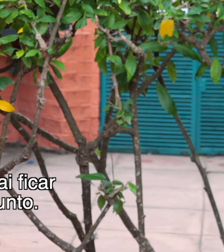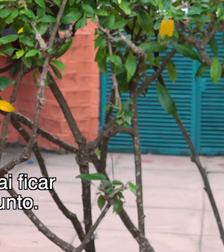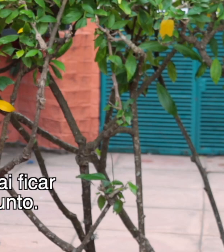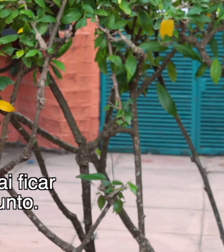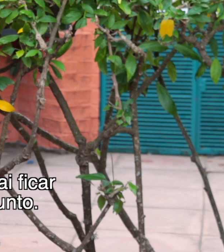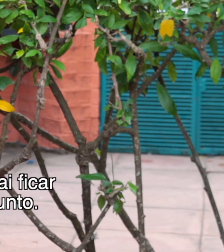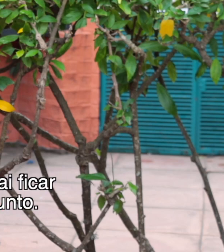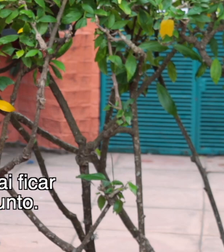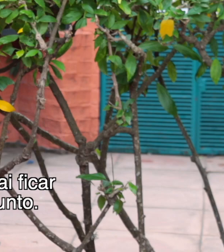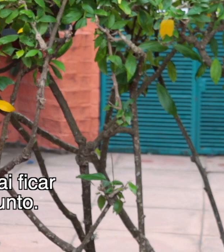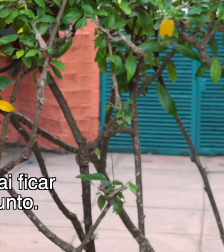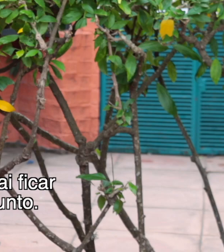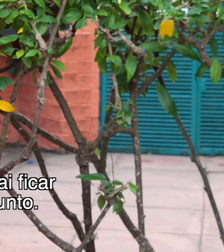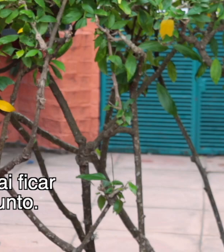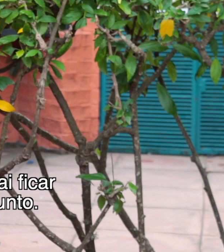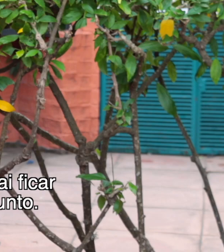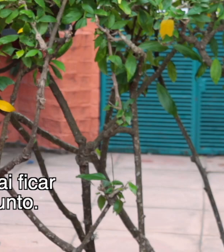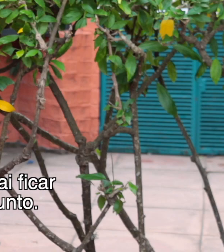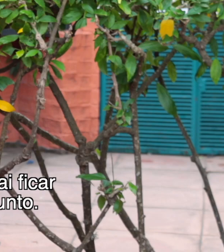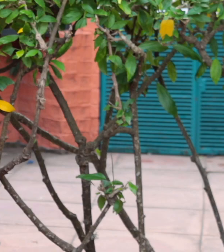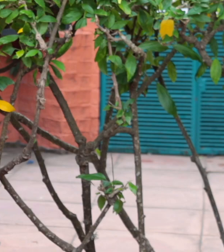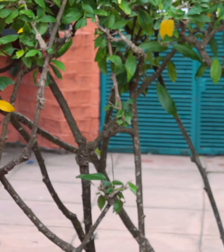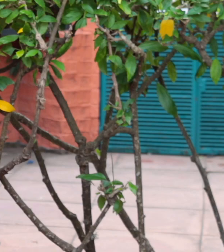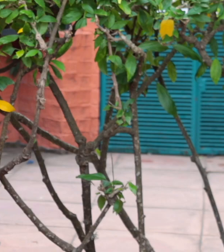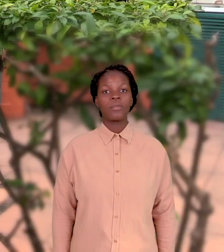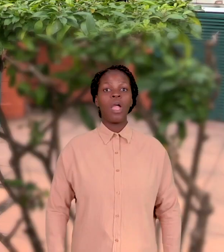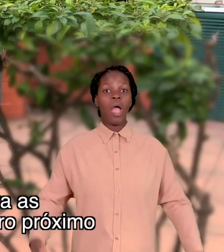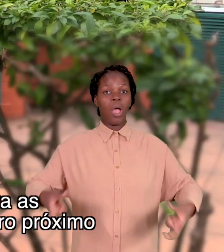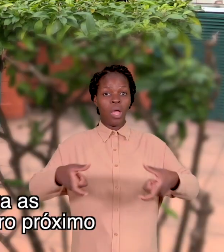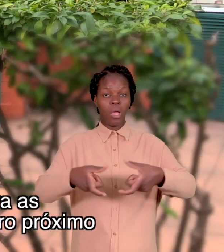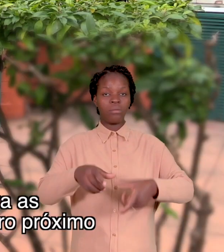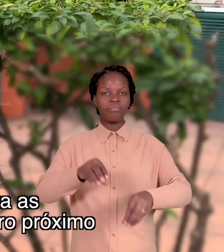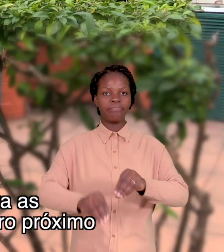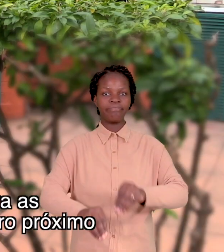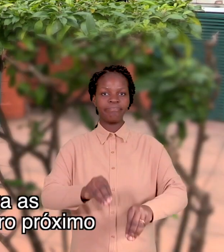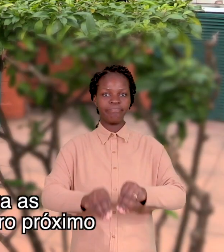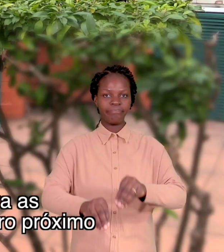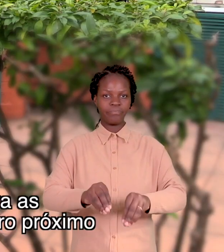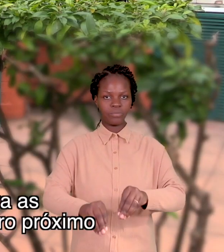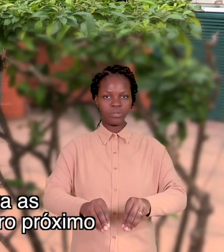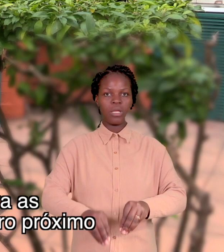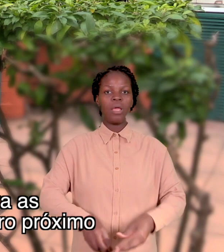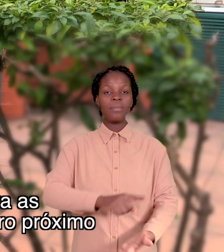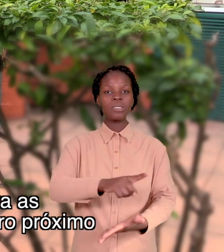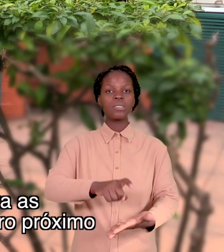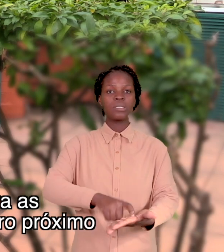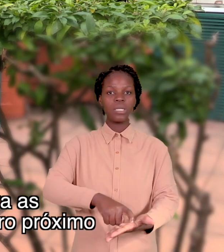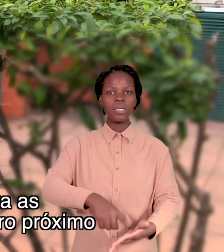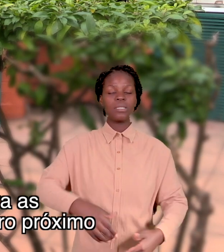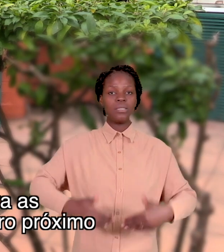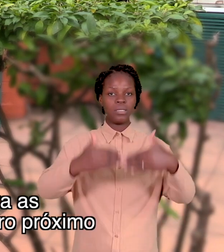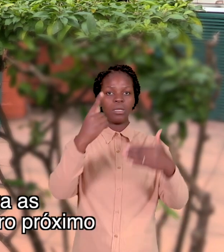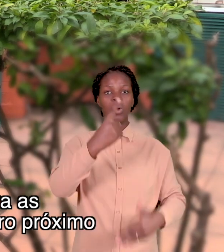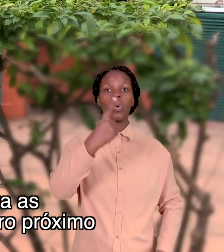peça que se segue, você vai ficar a saber mais sobre este processo. O recenseamento eleitoral para as eleições municipais de 11